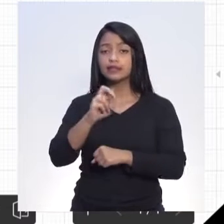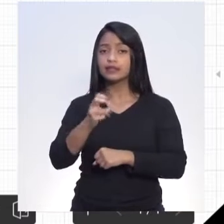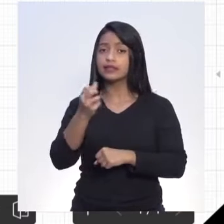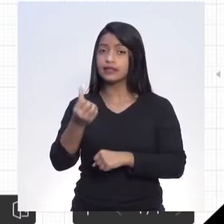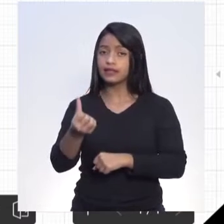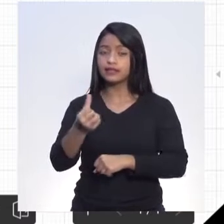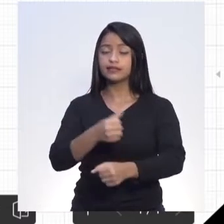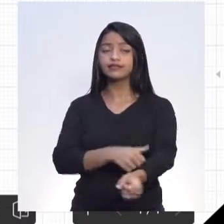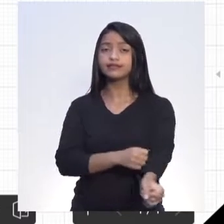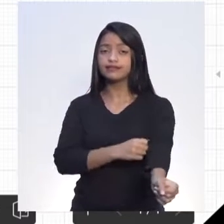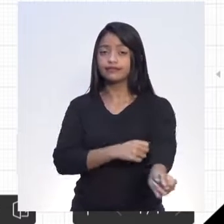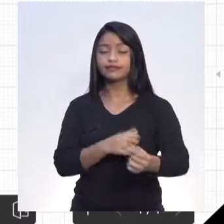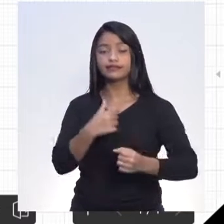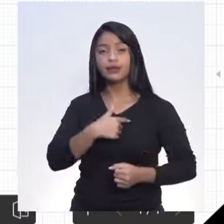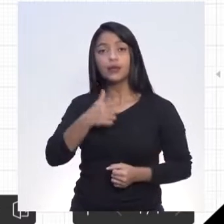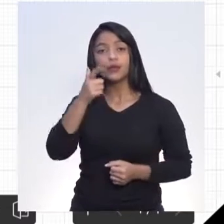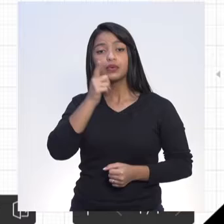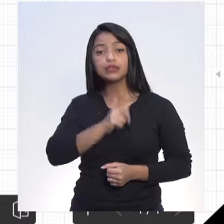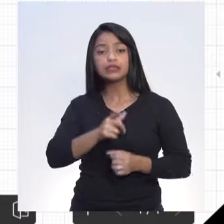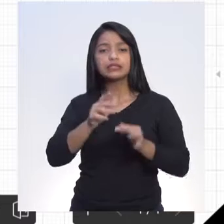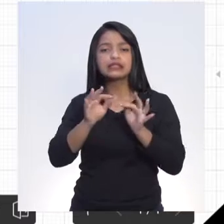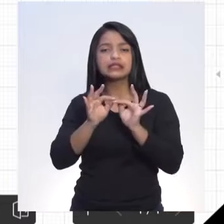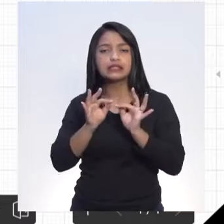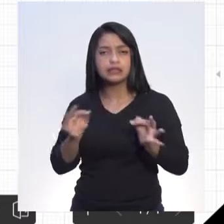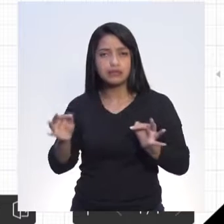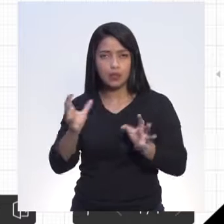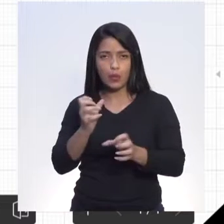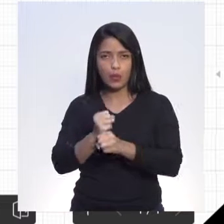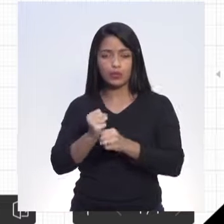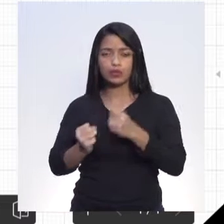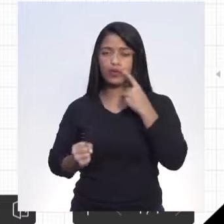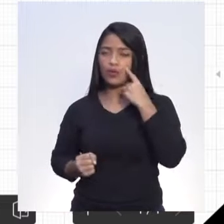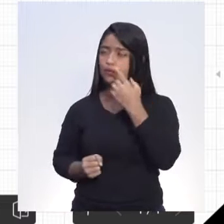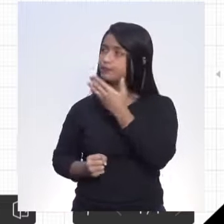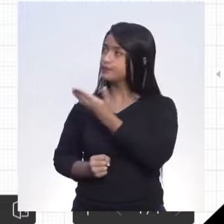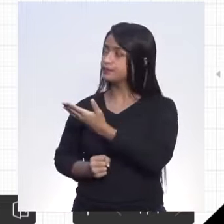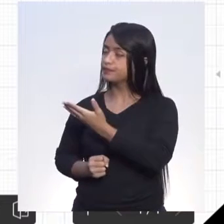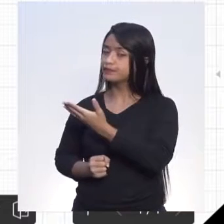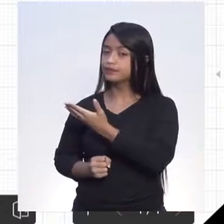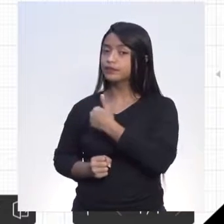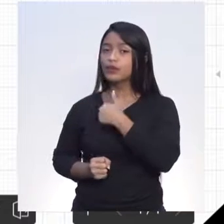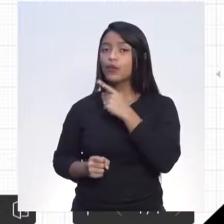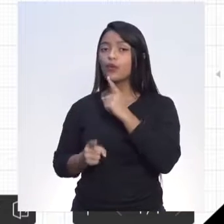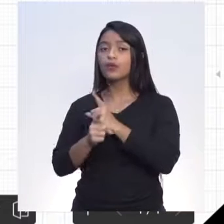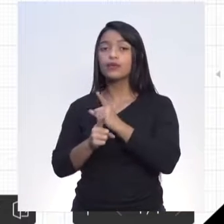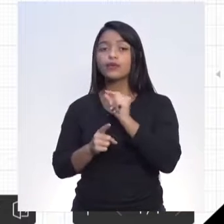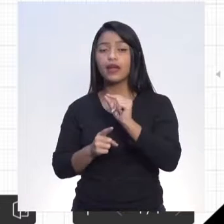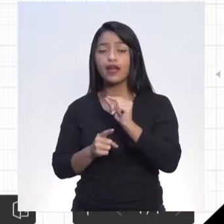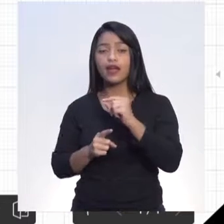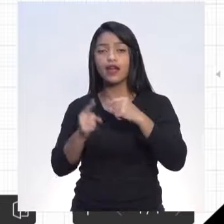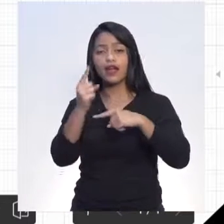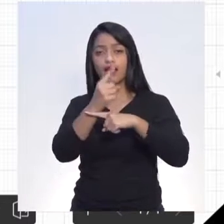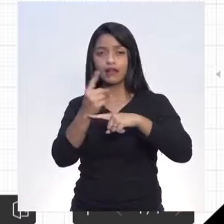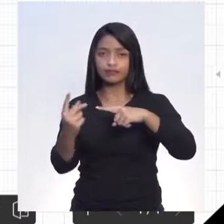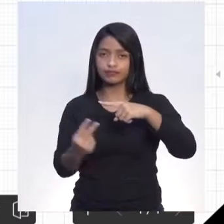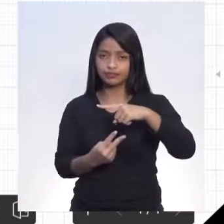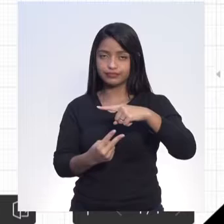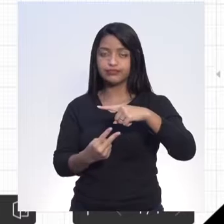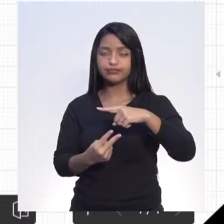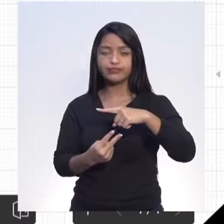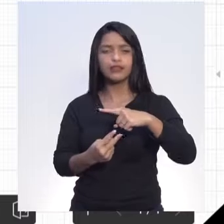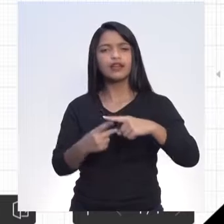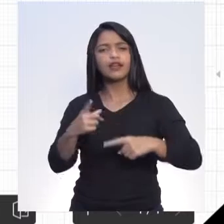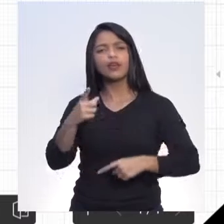56. Eu simplificando, né, eu vou achar lá que nem eles viram, 1/2. Tá, tem uma forma de achar isso